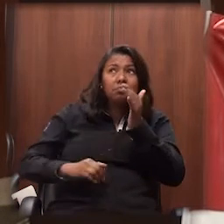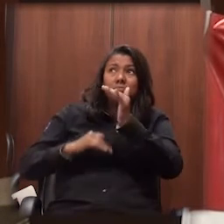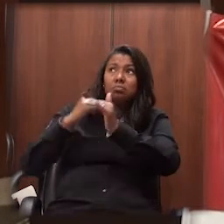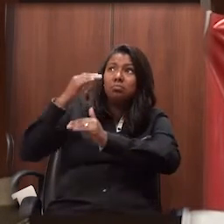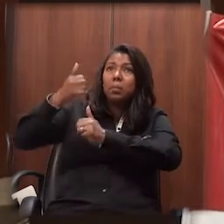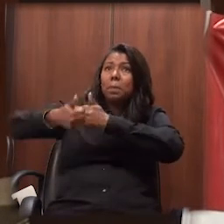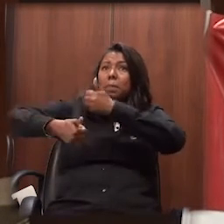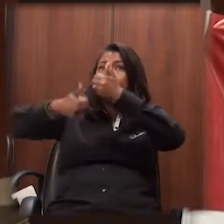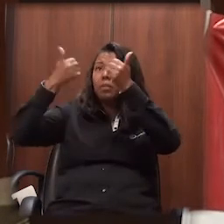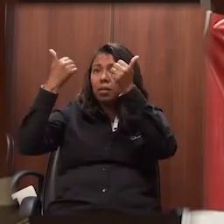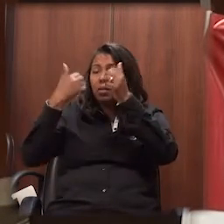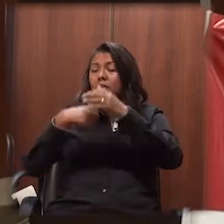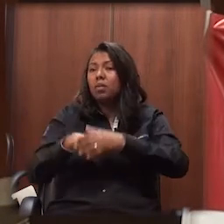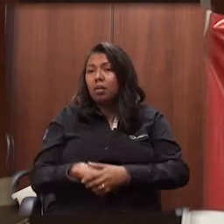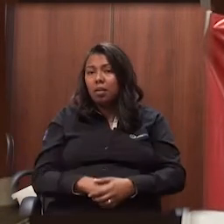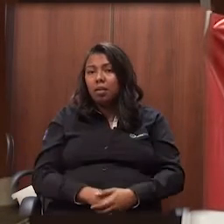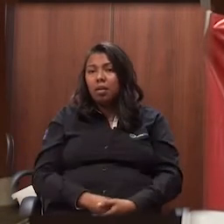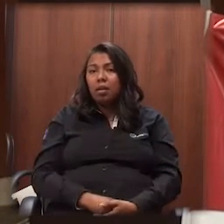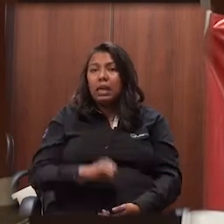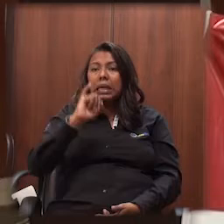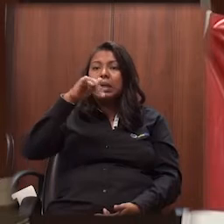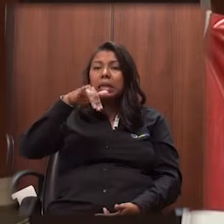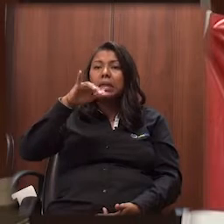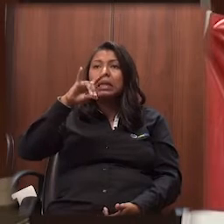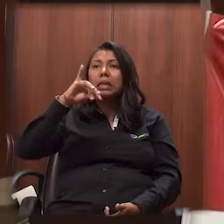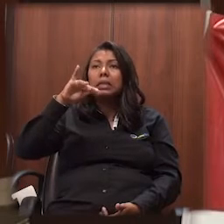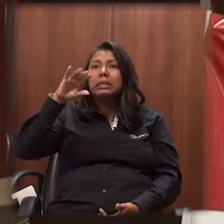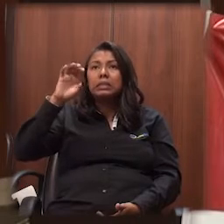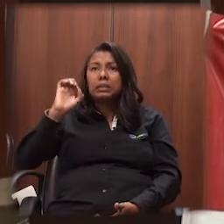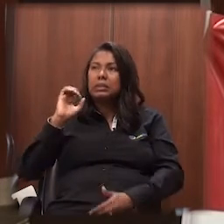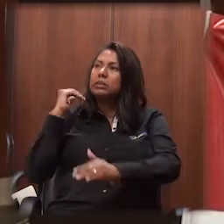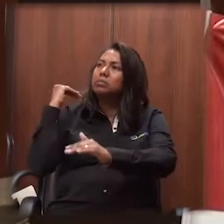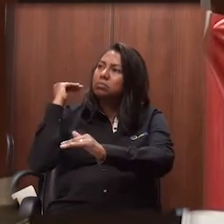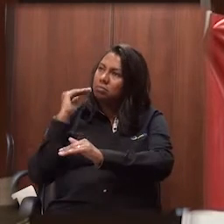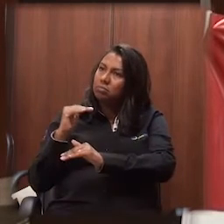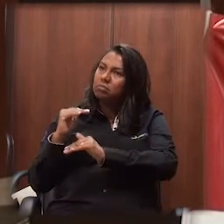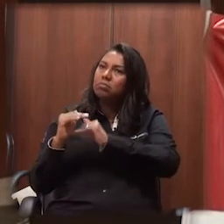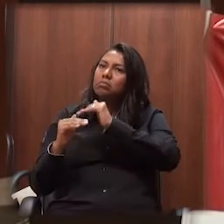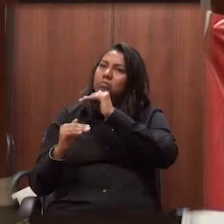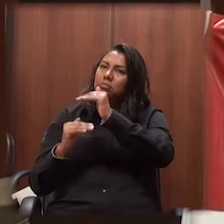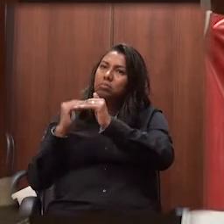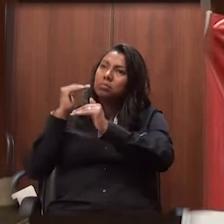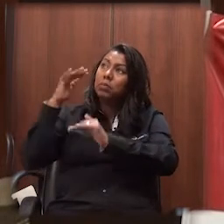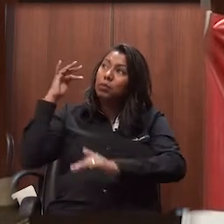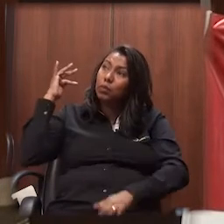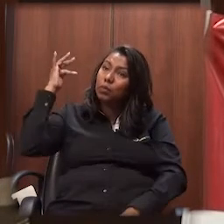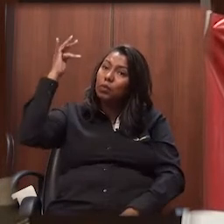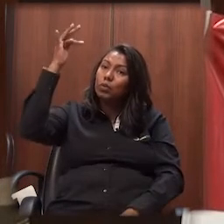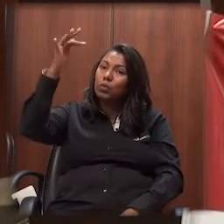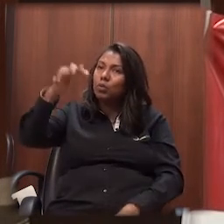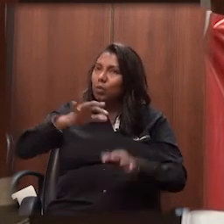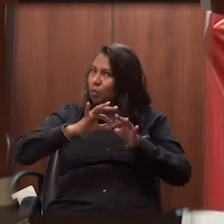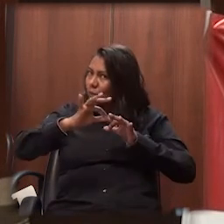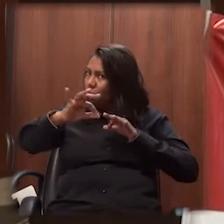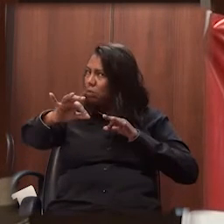a um preenchimento desses índices em condições progressivas, futuras, não tão